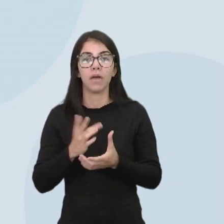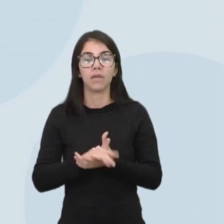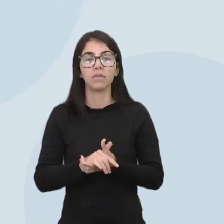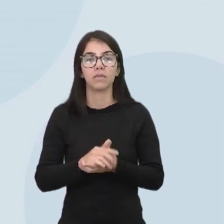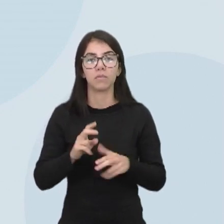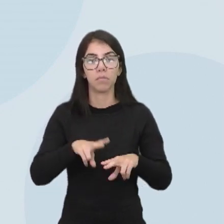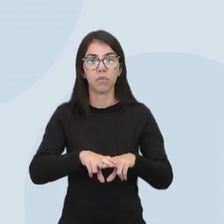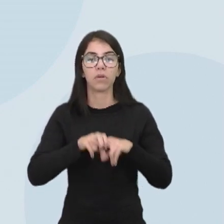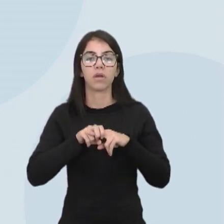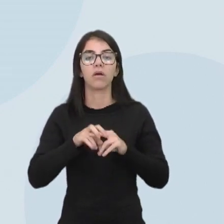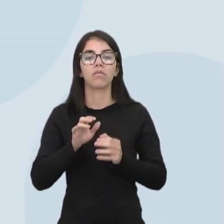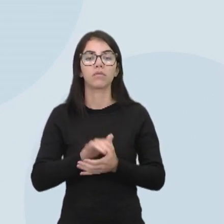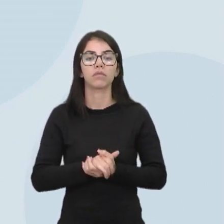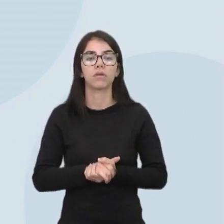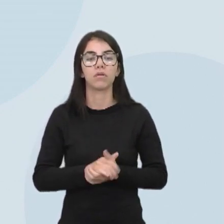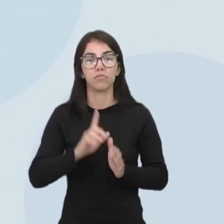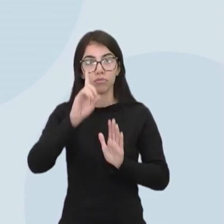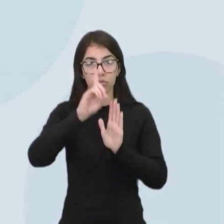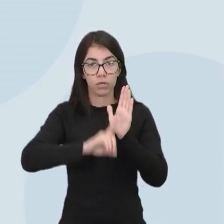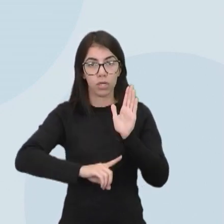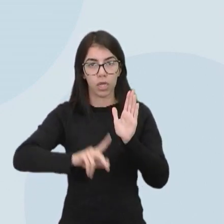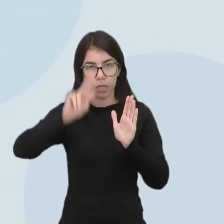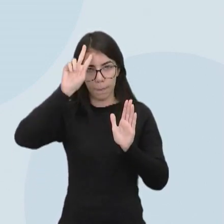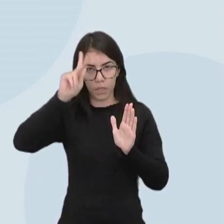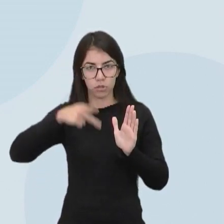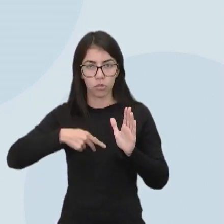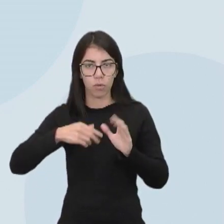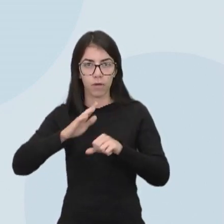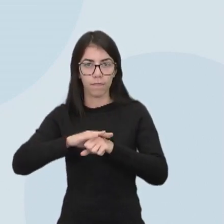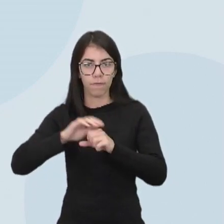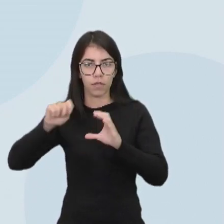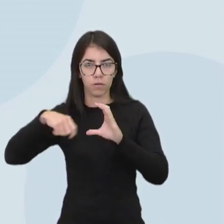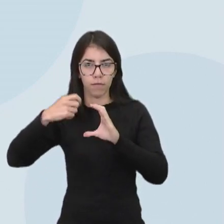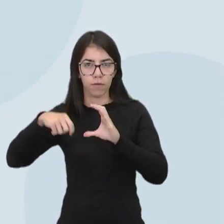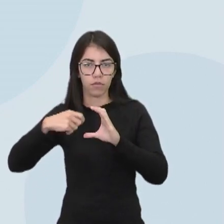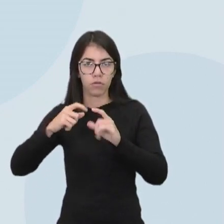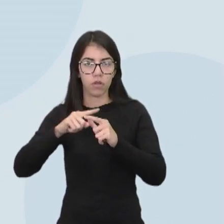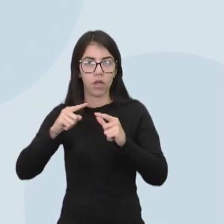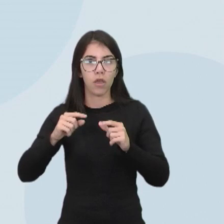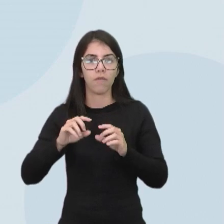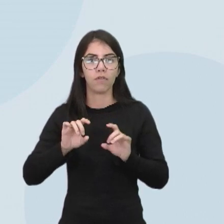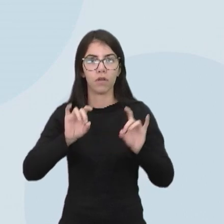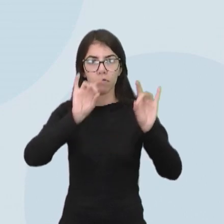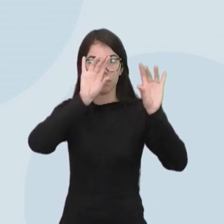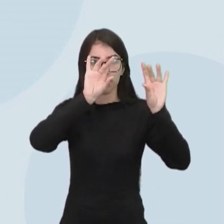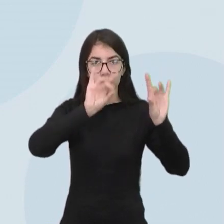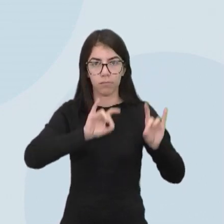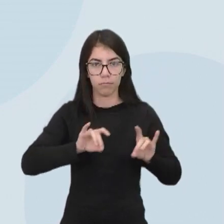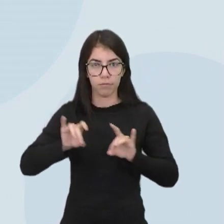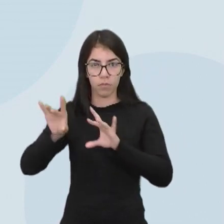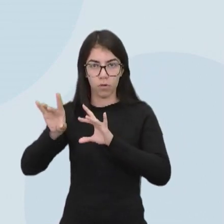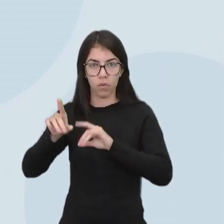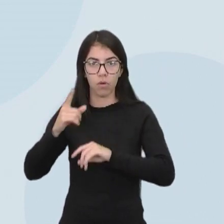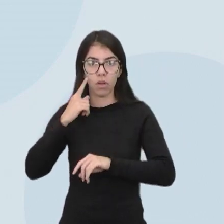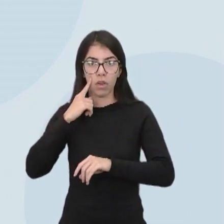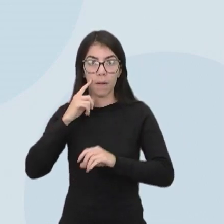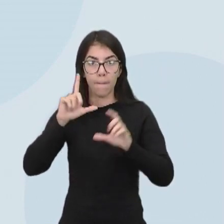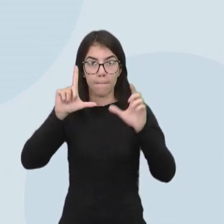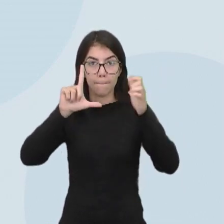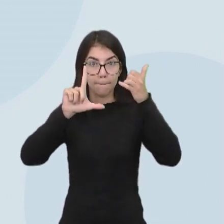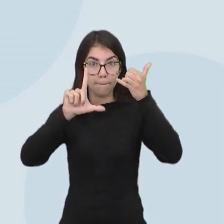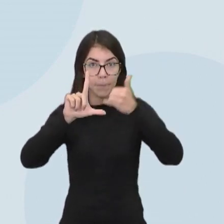questão autoral, tal, a gente não conseguiu passar. Eu vou deixar um tempinho para vocês aí na tela, para vocês